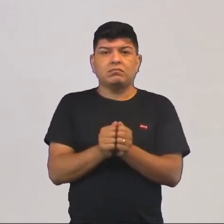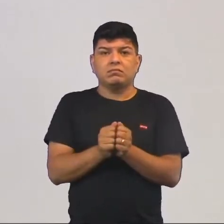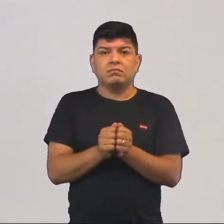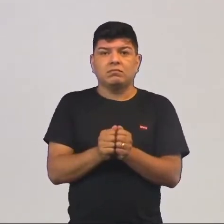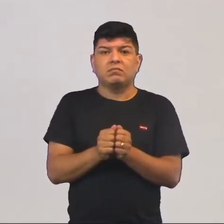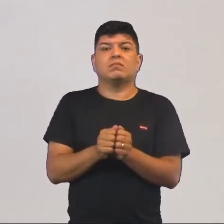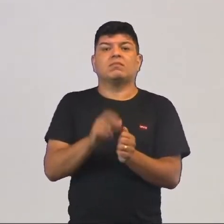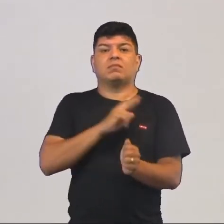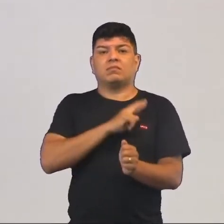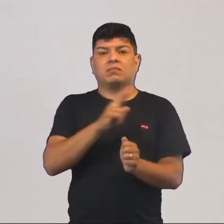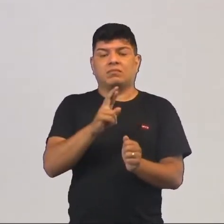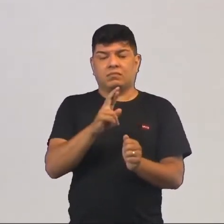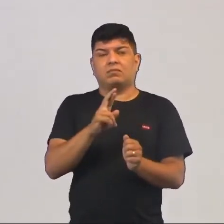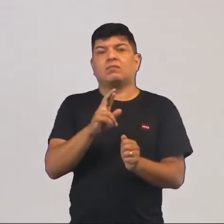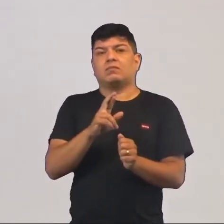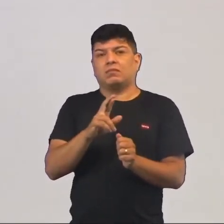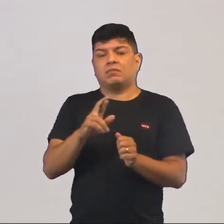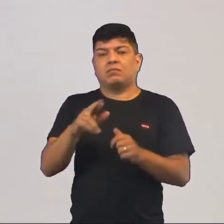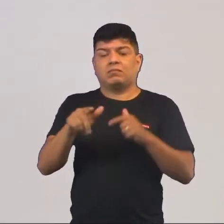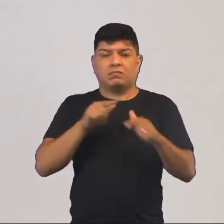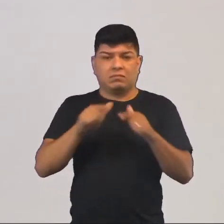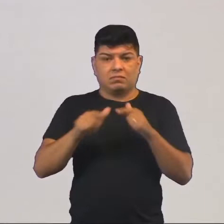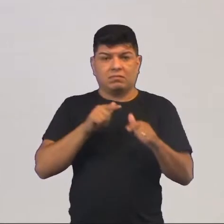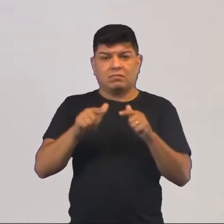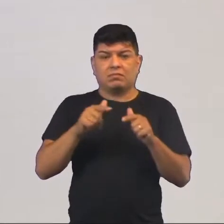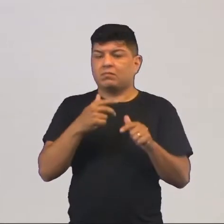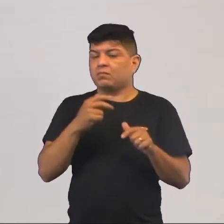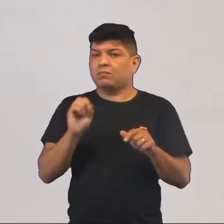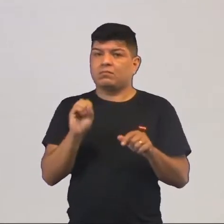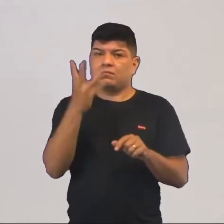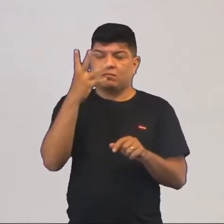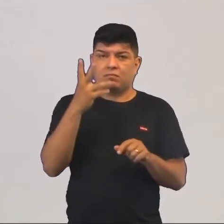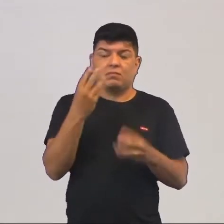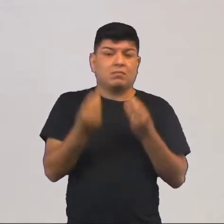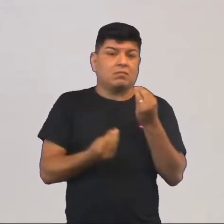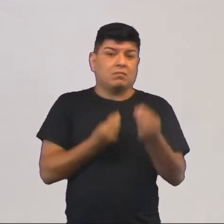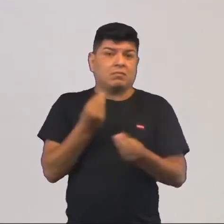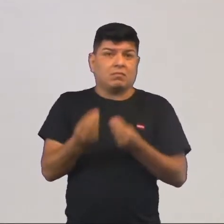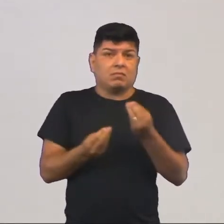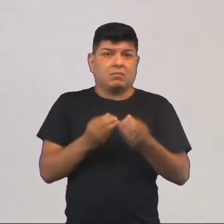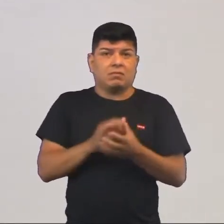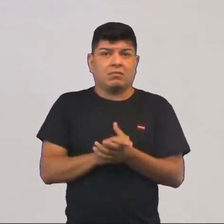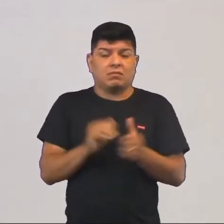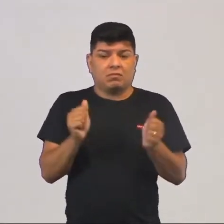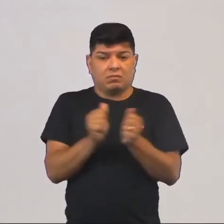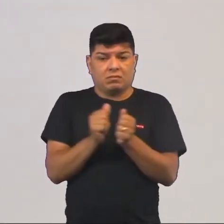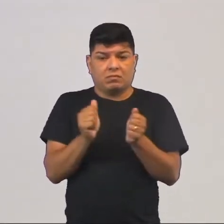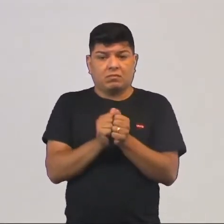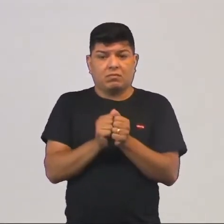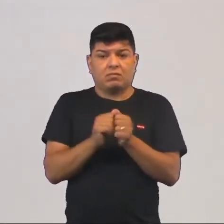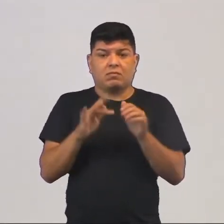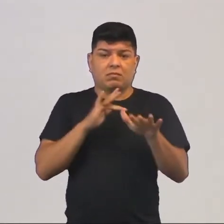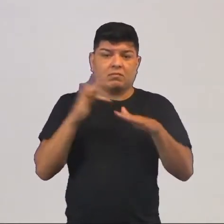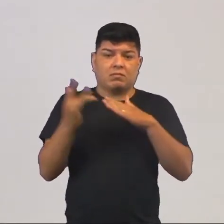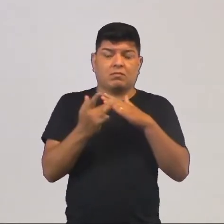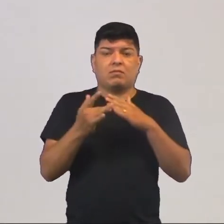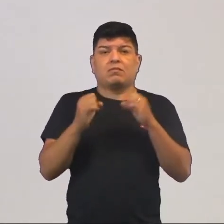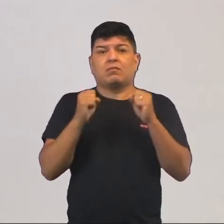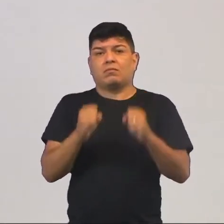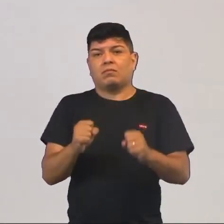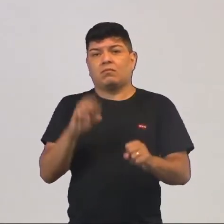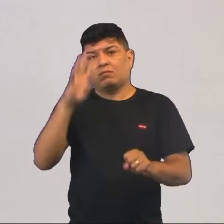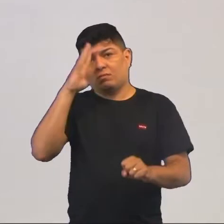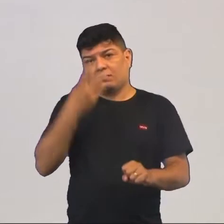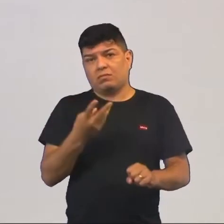juntando-se as religiões entre si, trabalhar para que isso não aconteça. E como que, junto com a mídia, isso pode